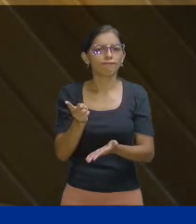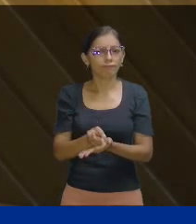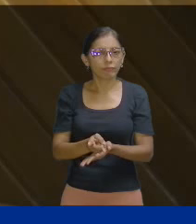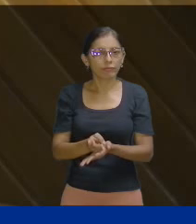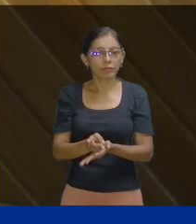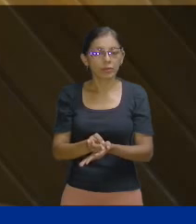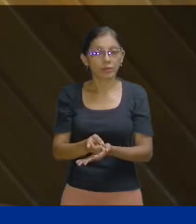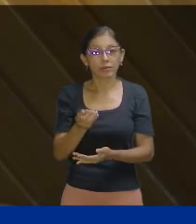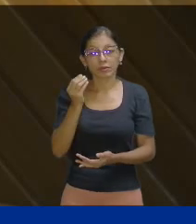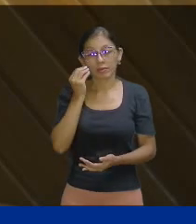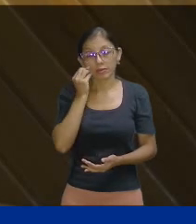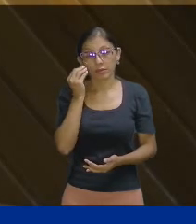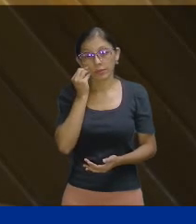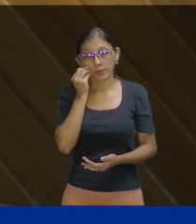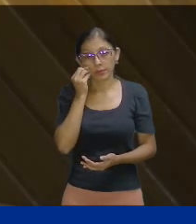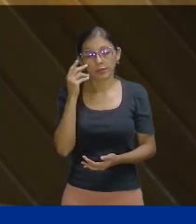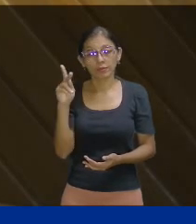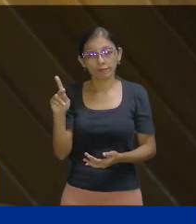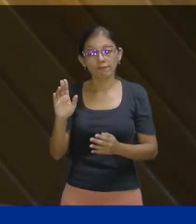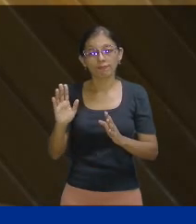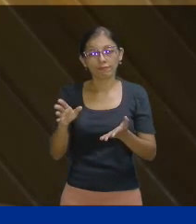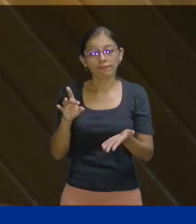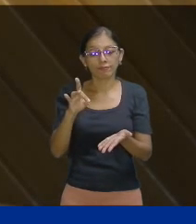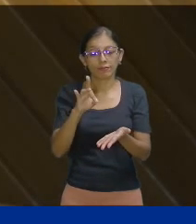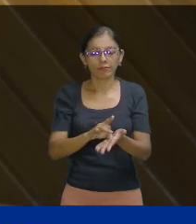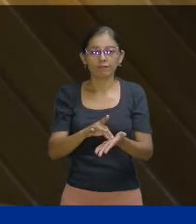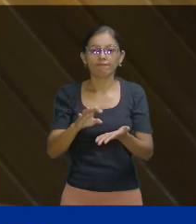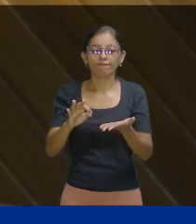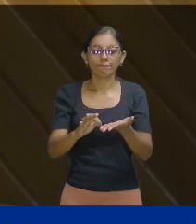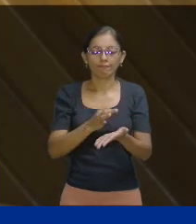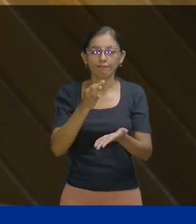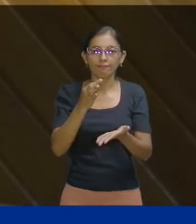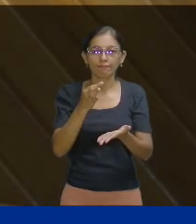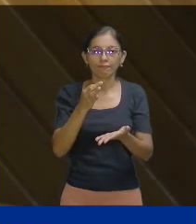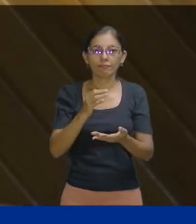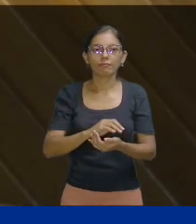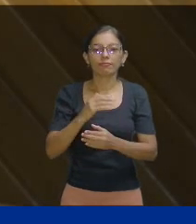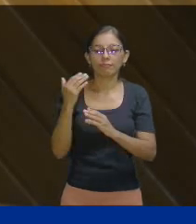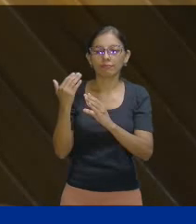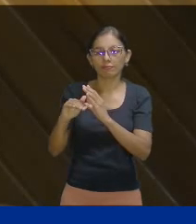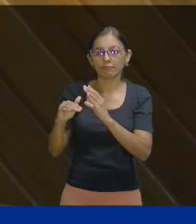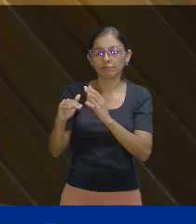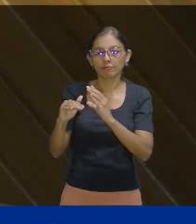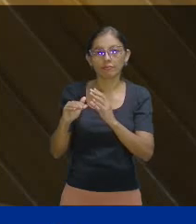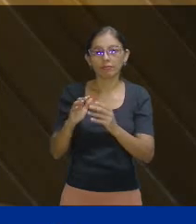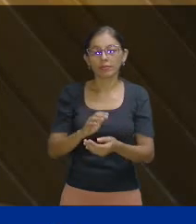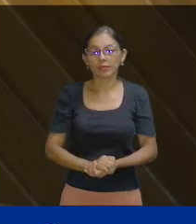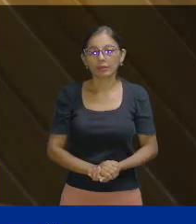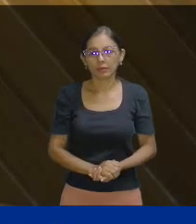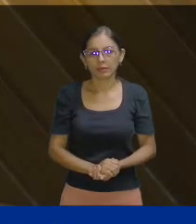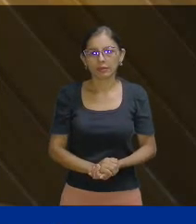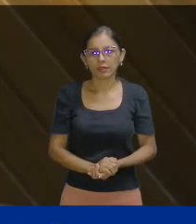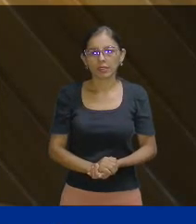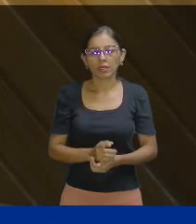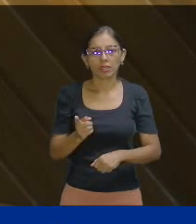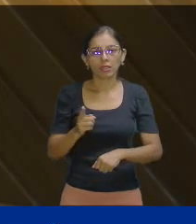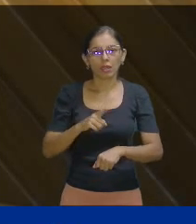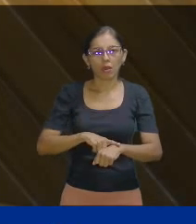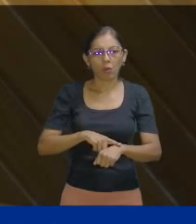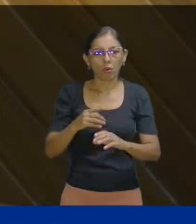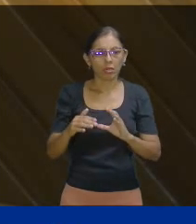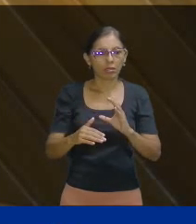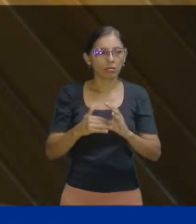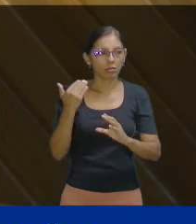a presunção de validade do ato. O agravante não demonstrou que estava ausente no exato horário da